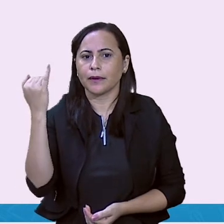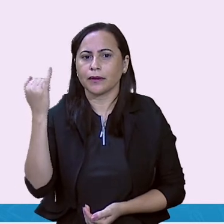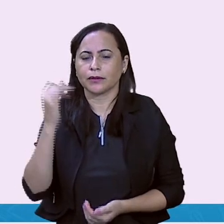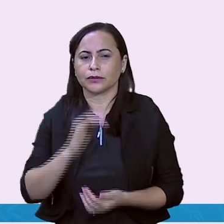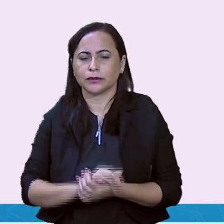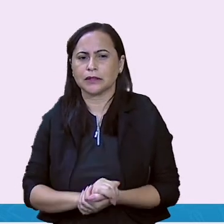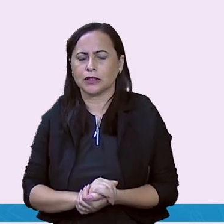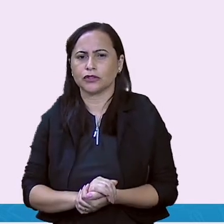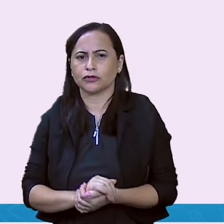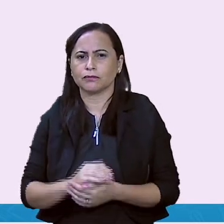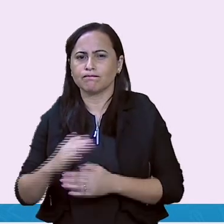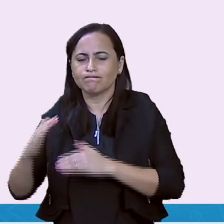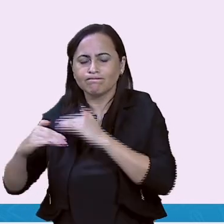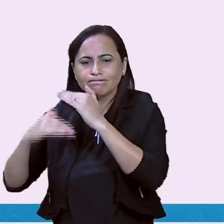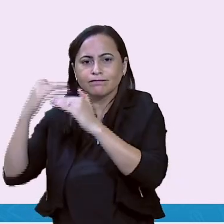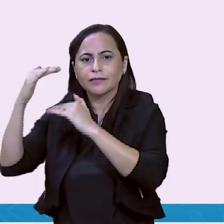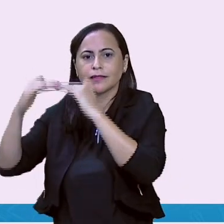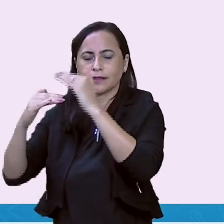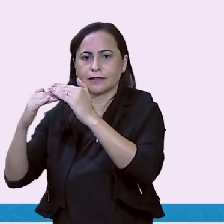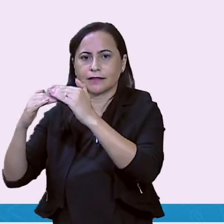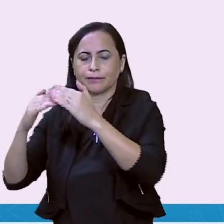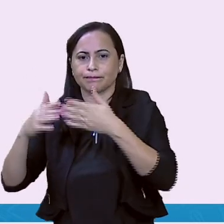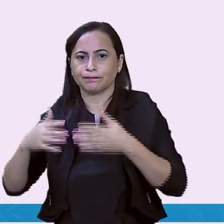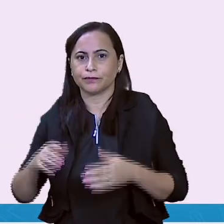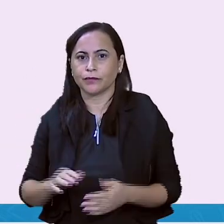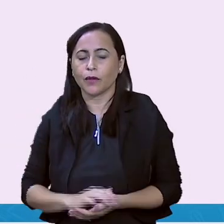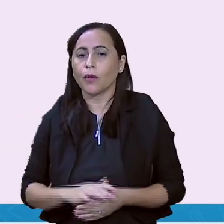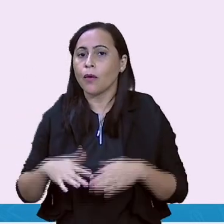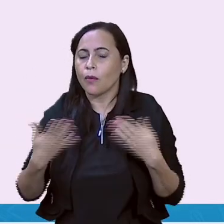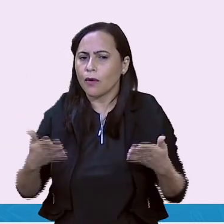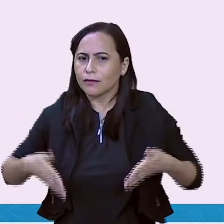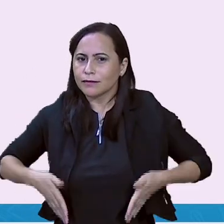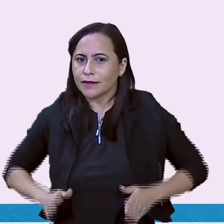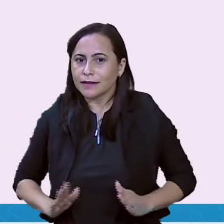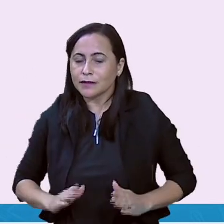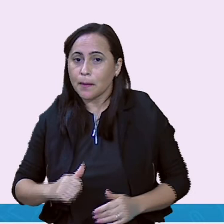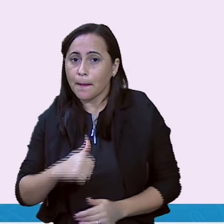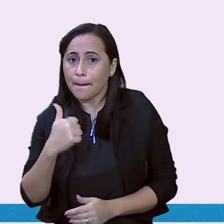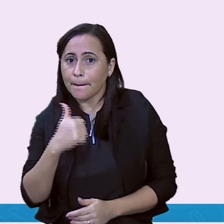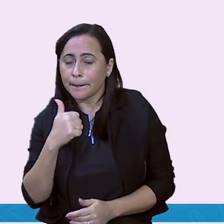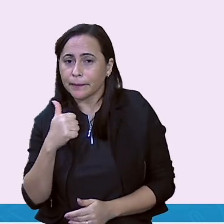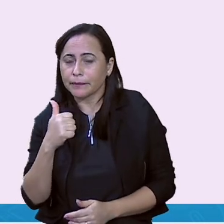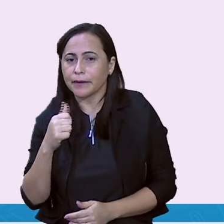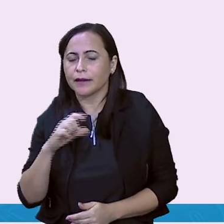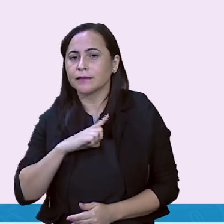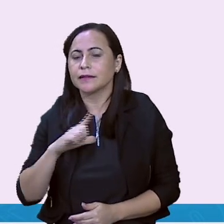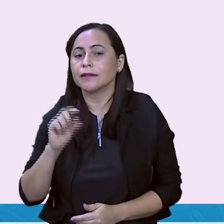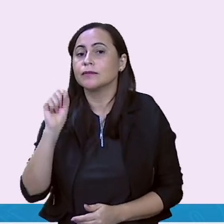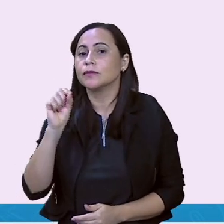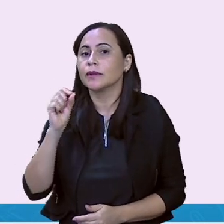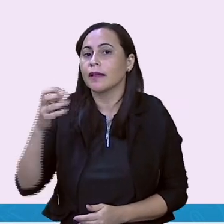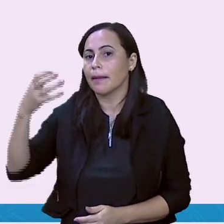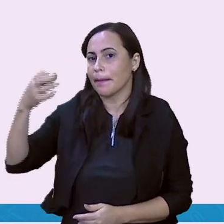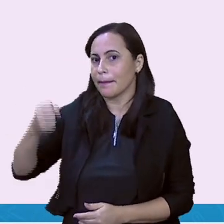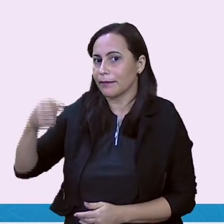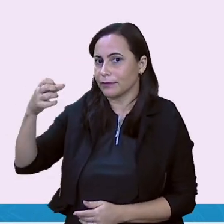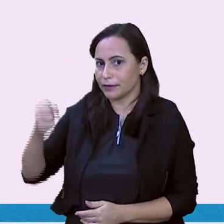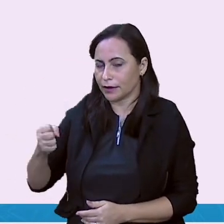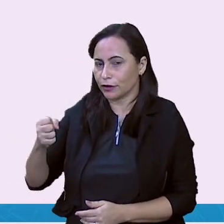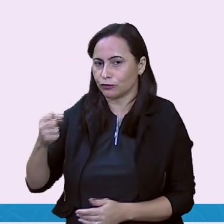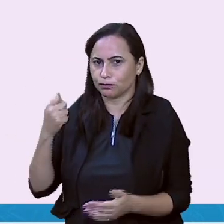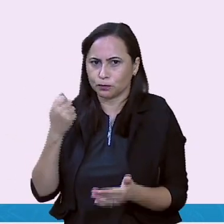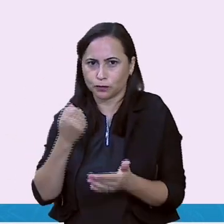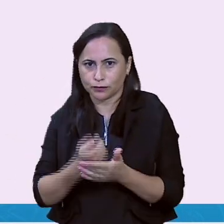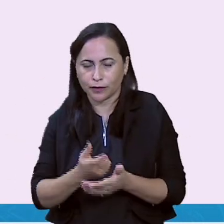o leite. O leite é um produto que compramos em litro. Sabendo disso, se